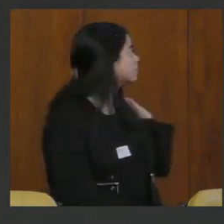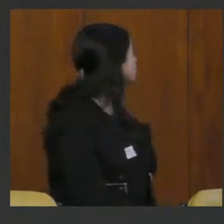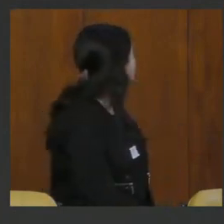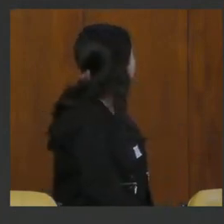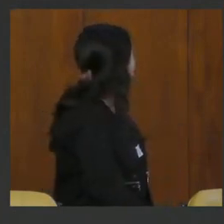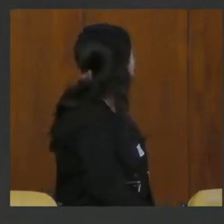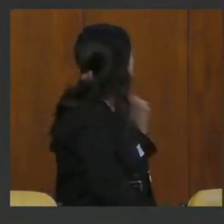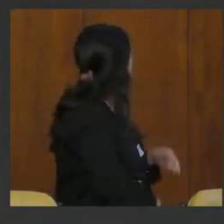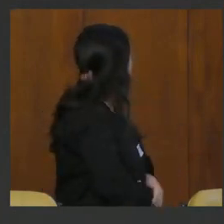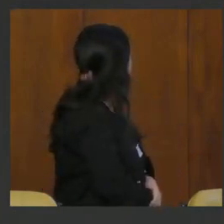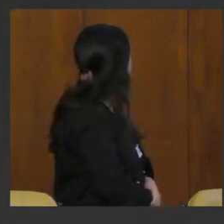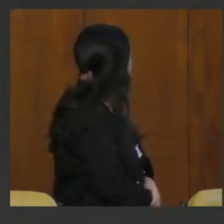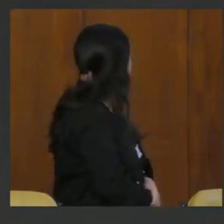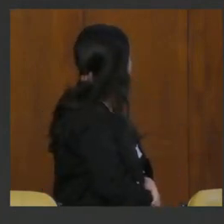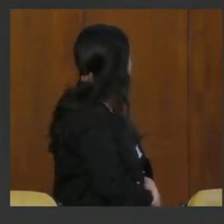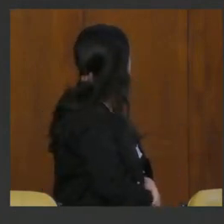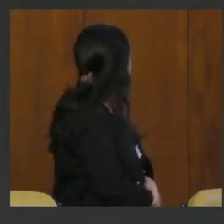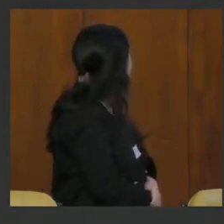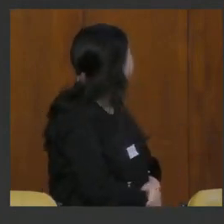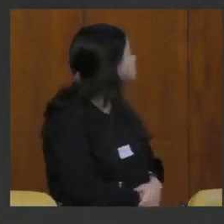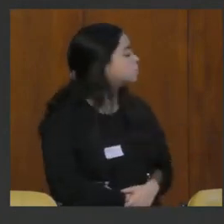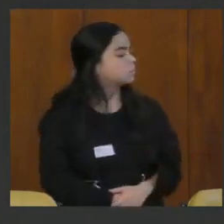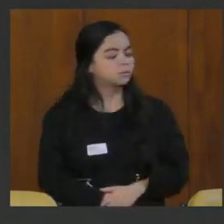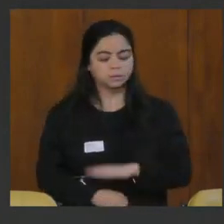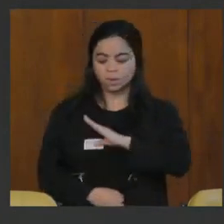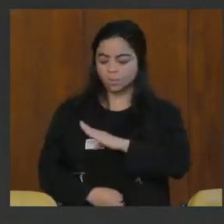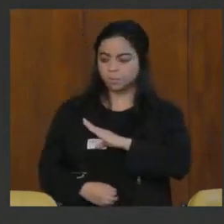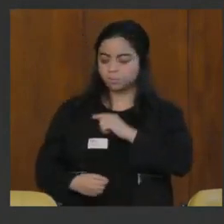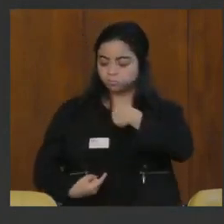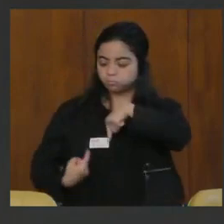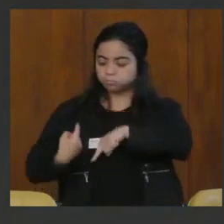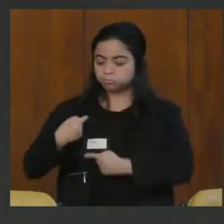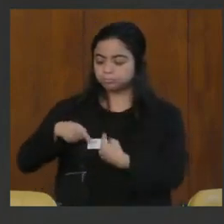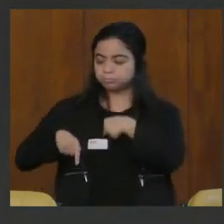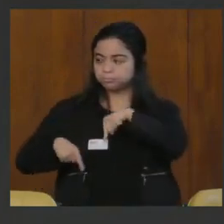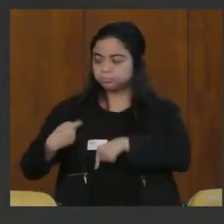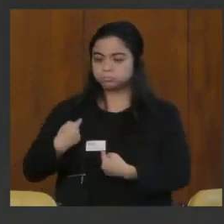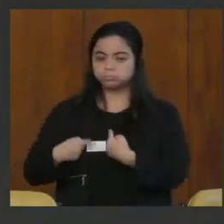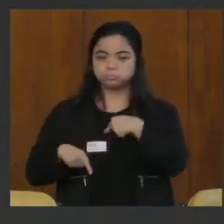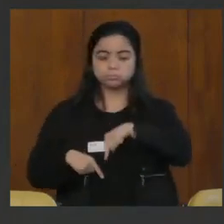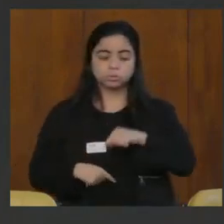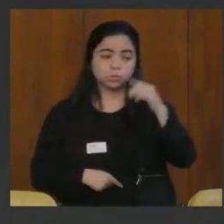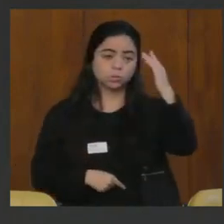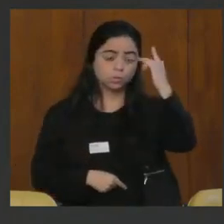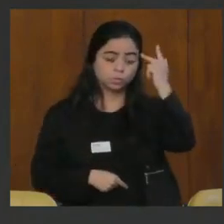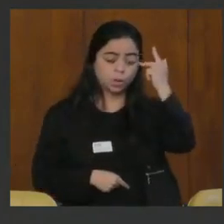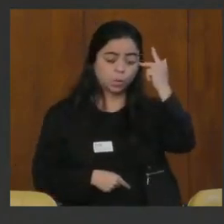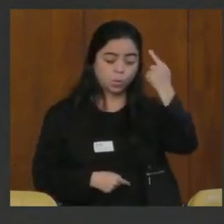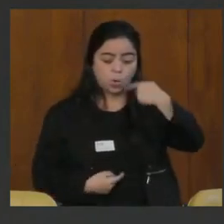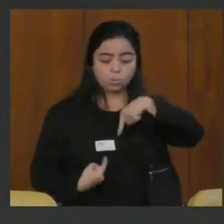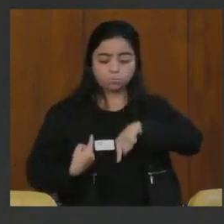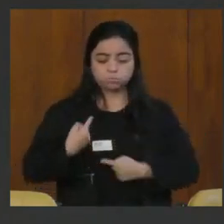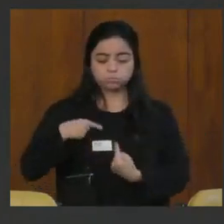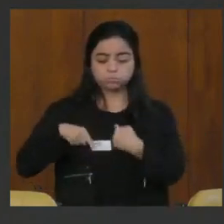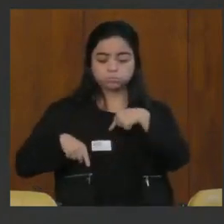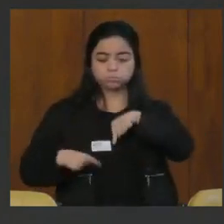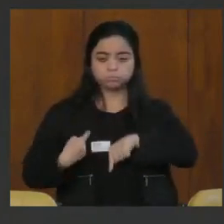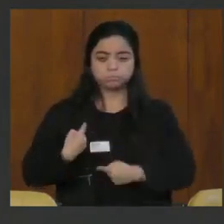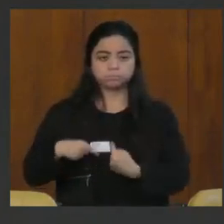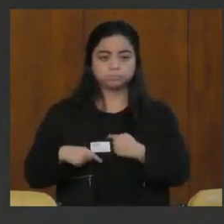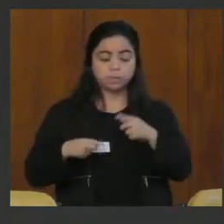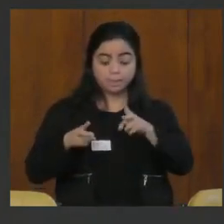E aí, a comunicação interventricular, que é a mais comum, né? Você vê o ventrículo direito, o ventrículo esquerdo,